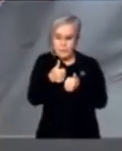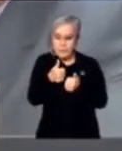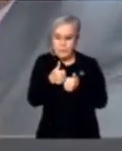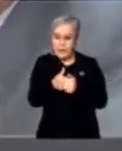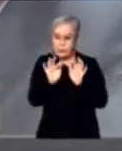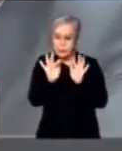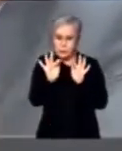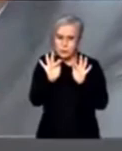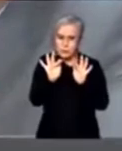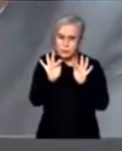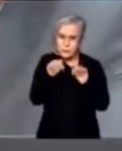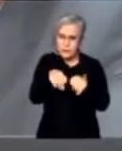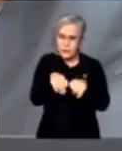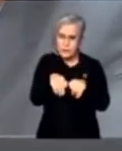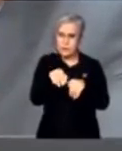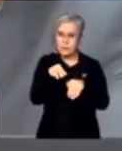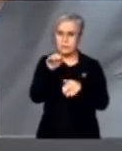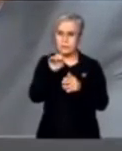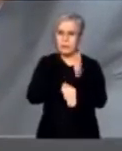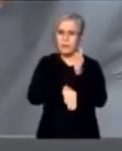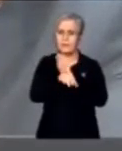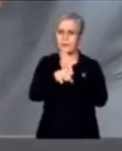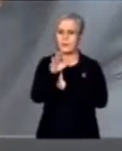São Paulo.